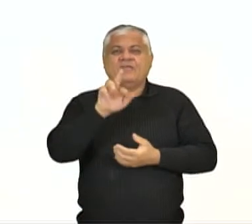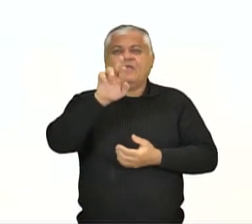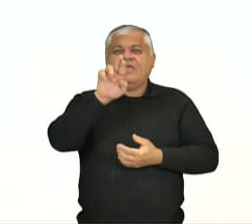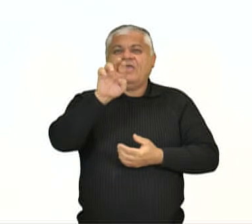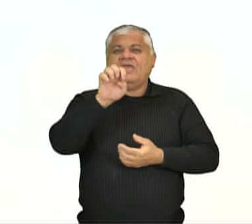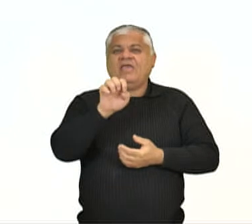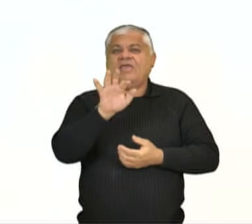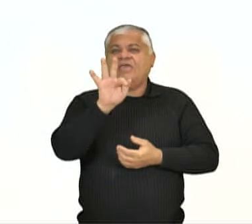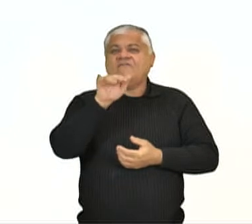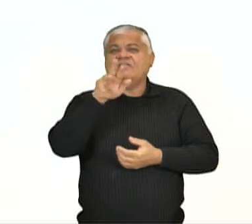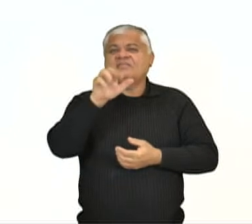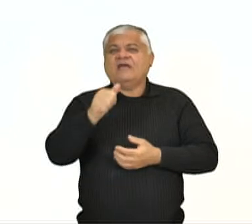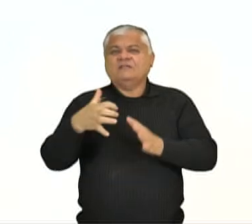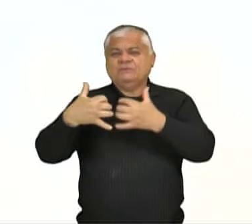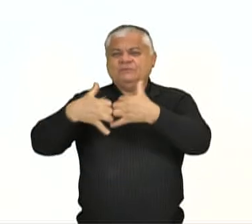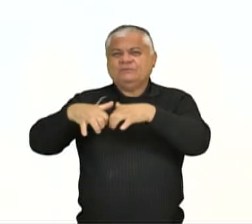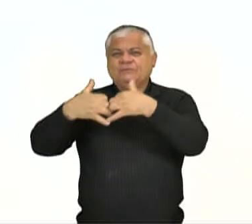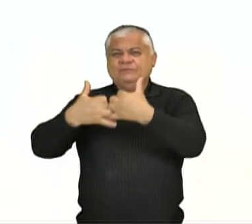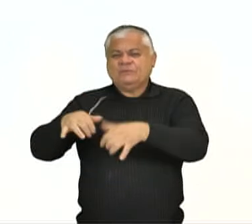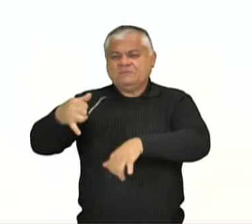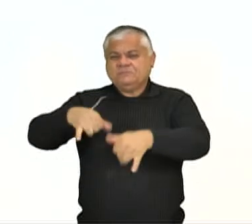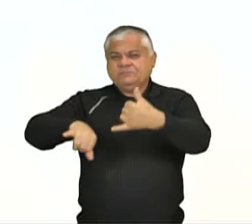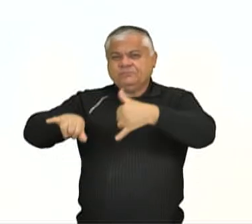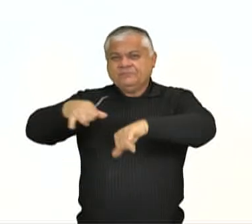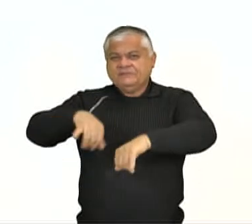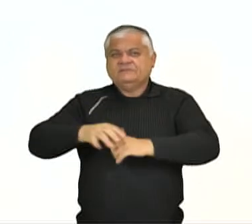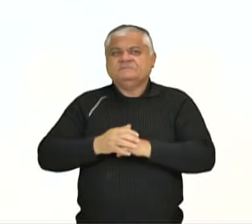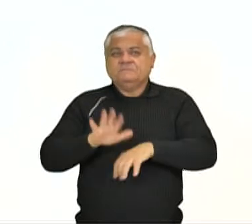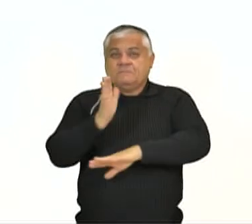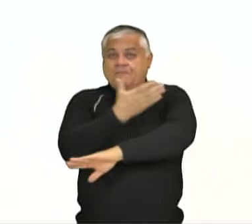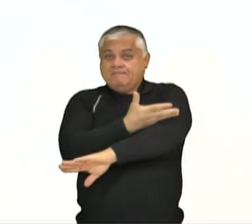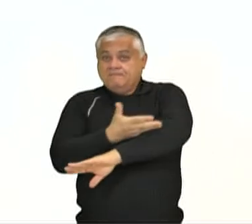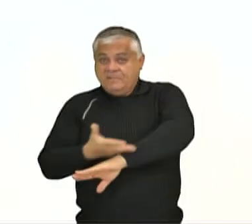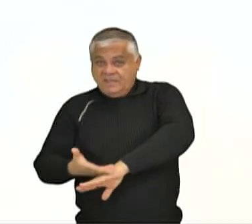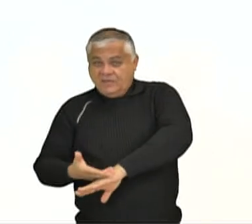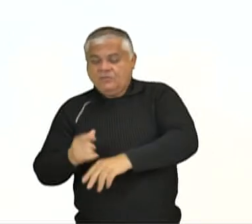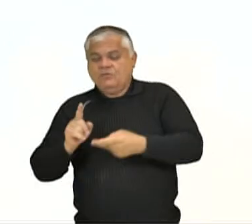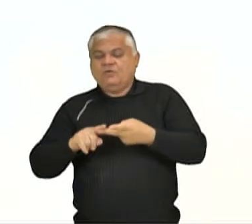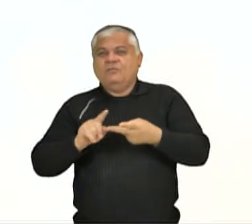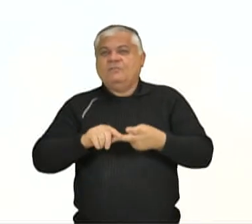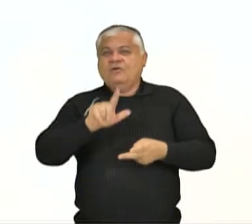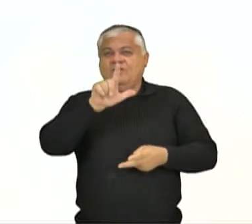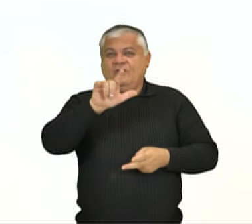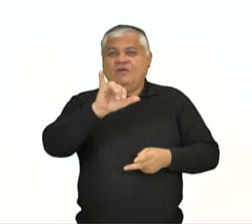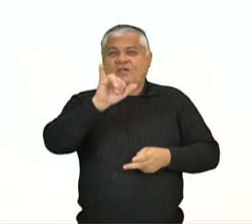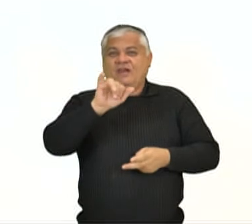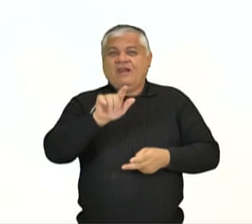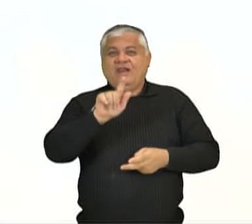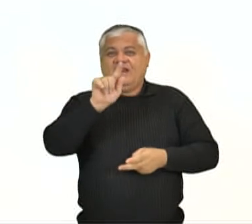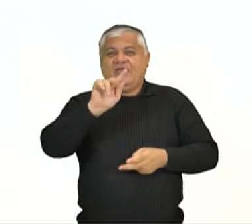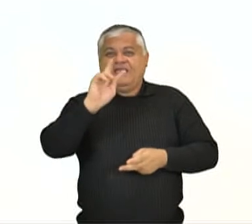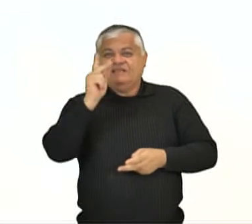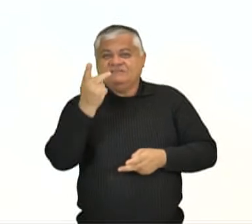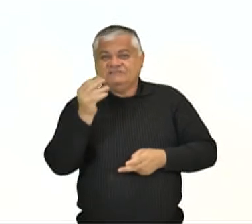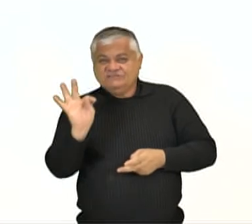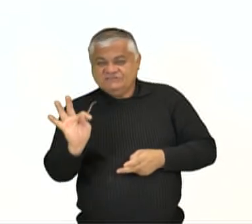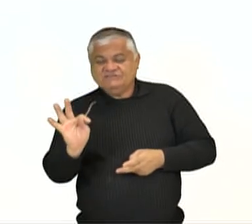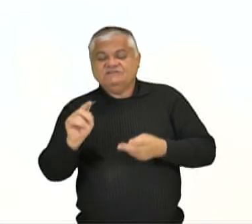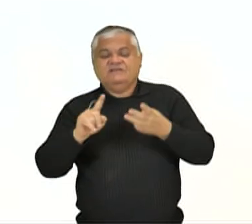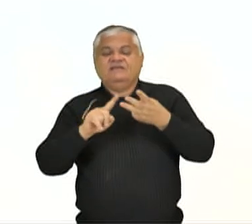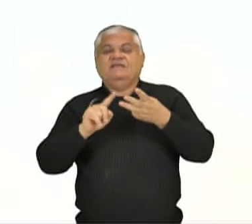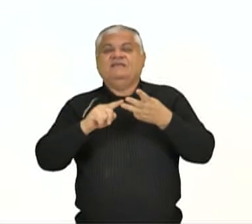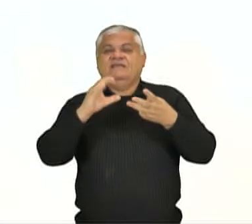refinados, então, professora? Tanto o açúcar branco quanto o light e o cristal passam pelo processo